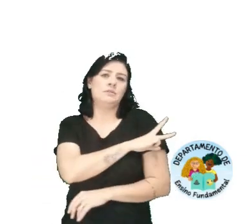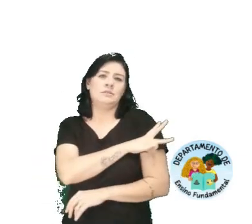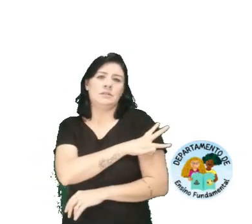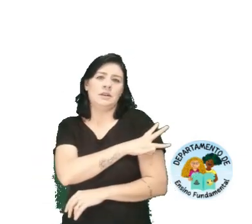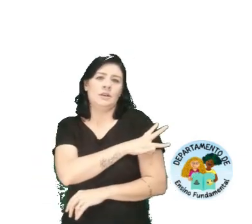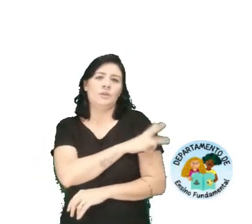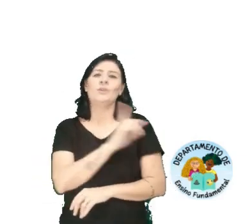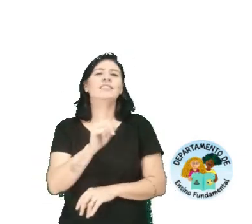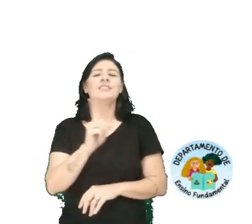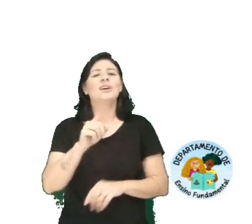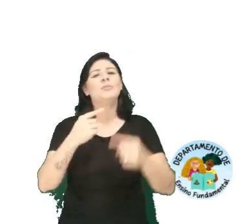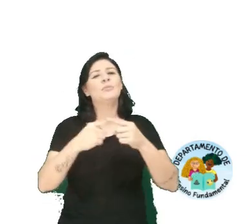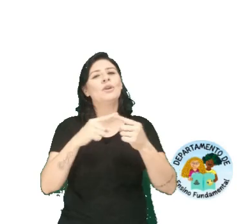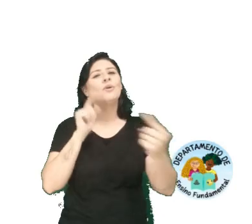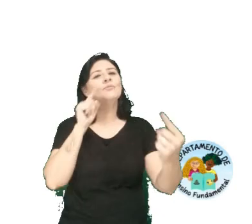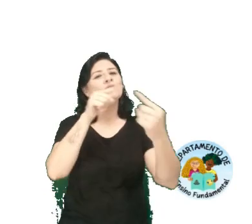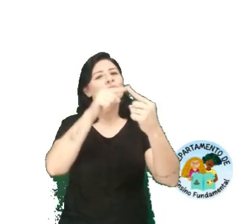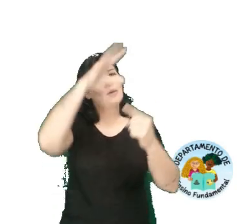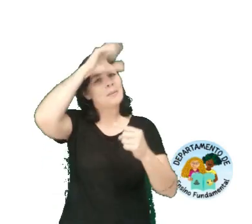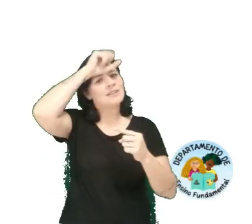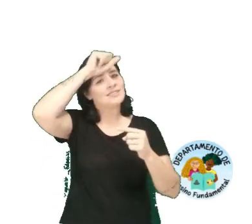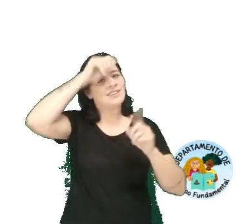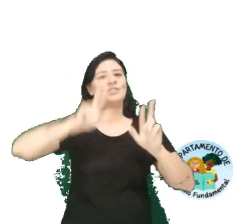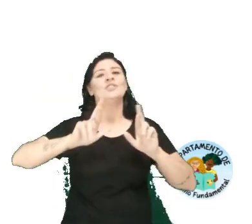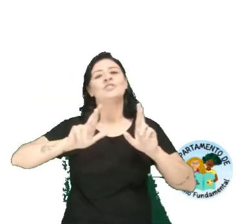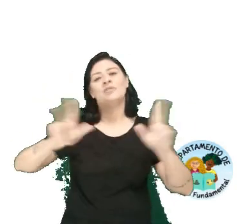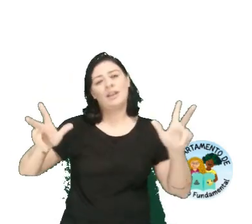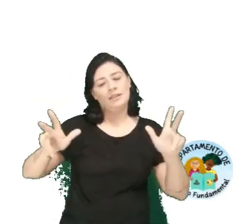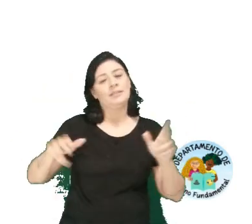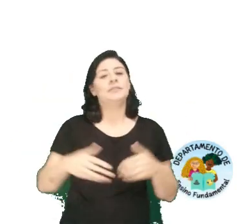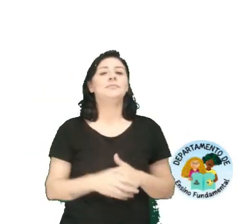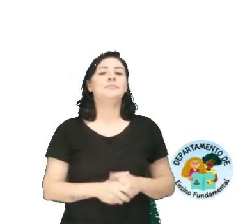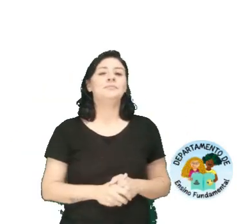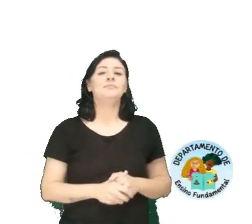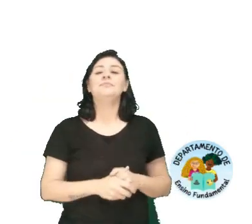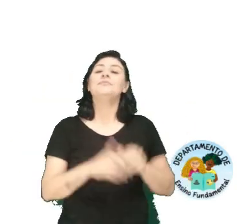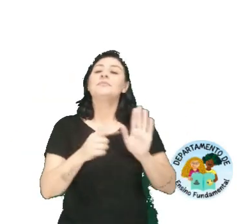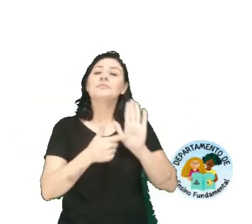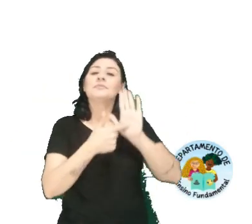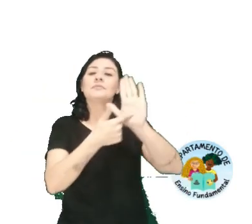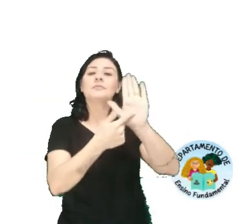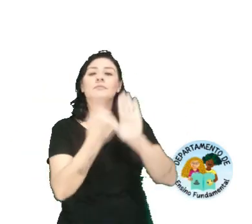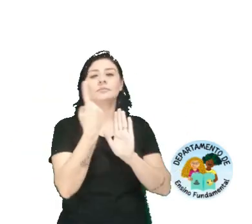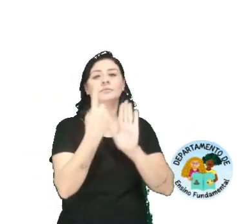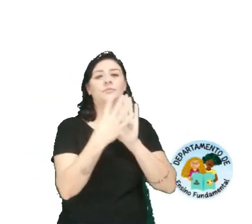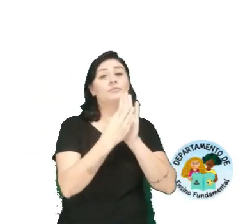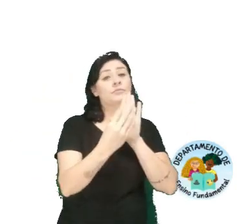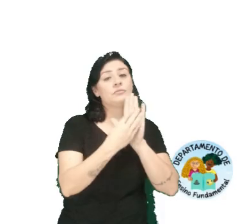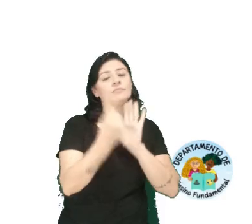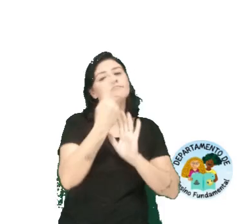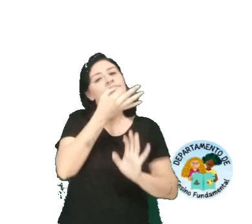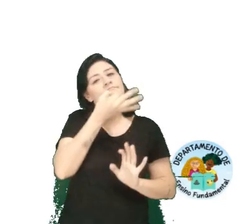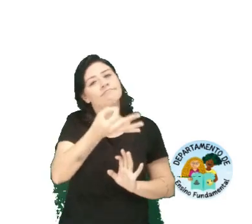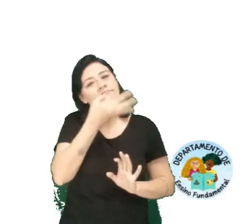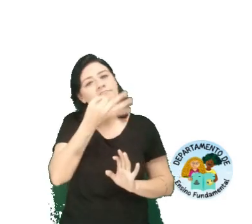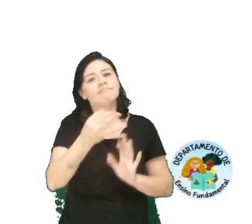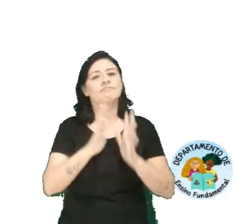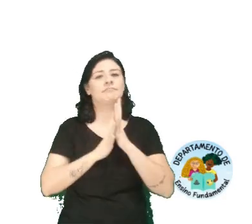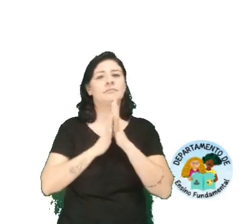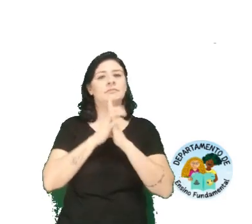ano por não apresentar os objetivos de aprendizagem. Então aqui eu vou apresentar para vocês um modelo, uma sugestão de plano de